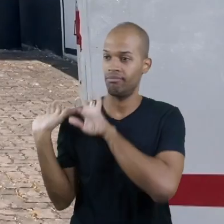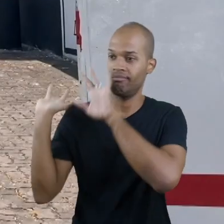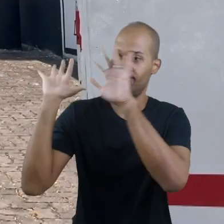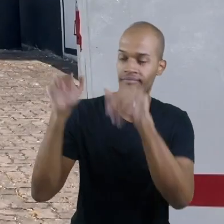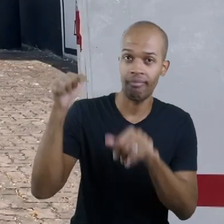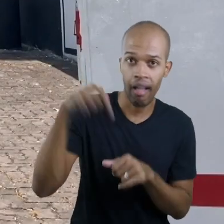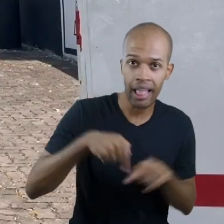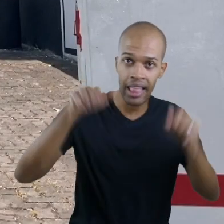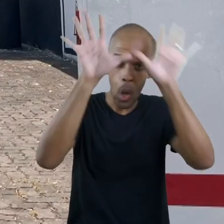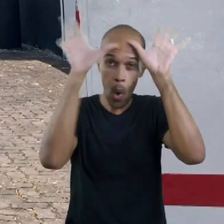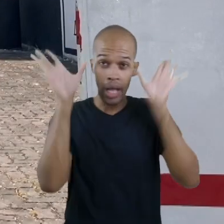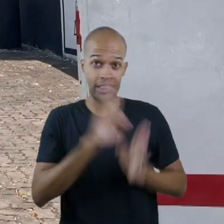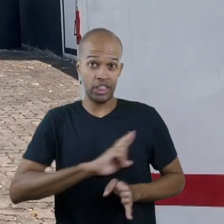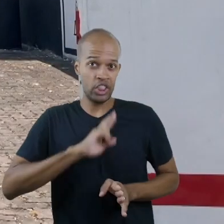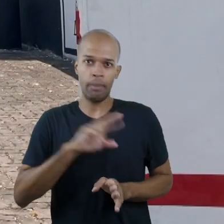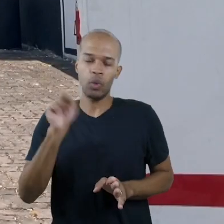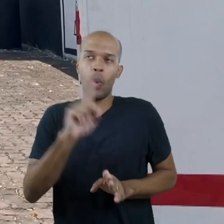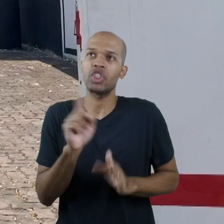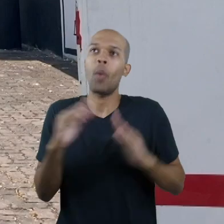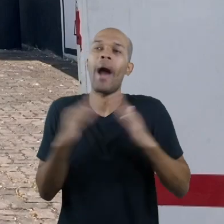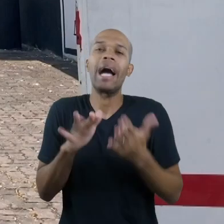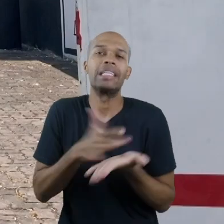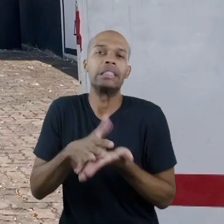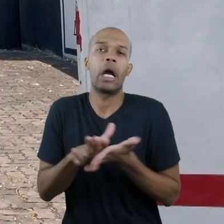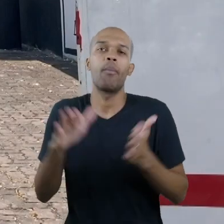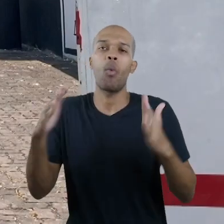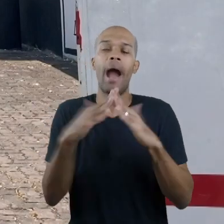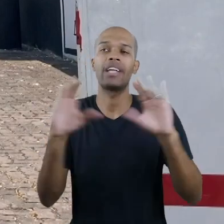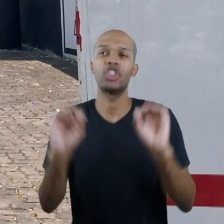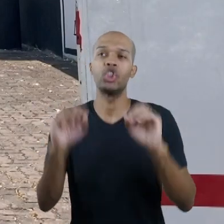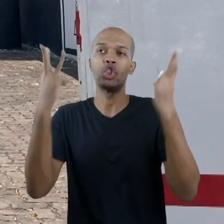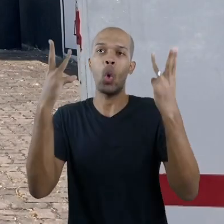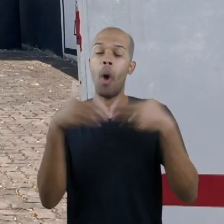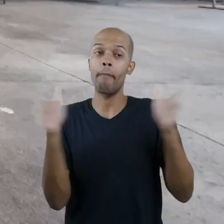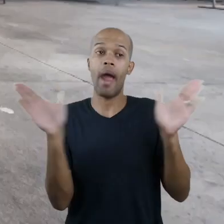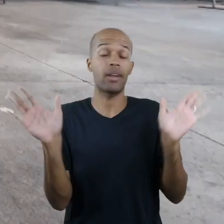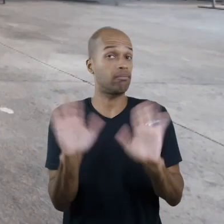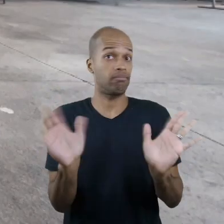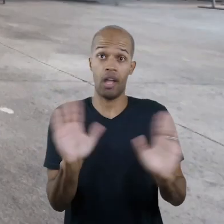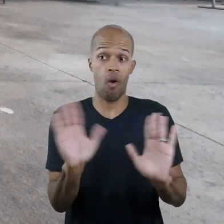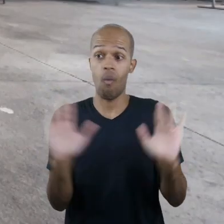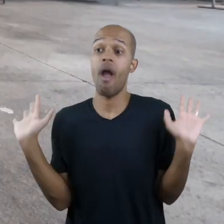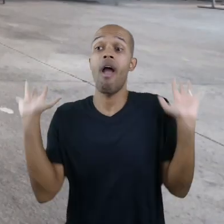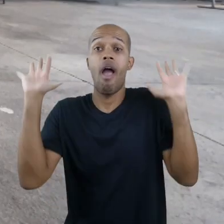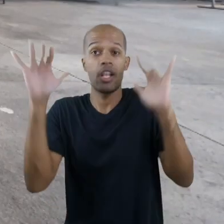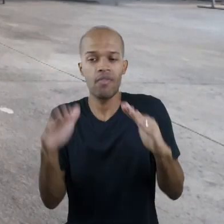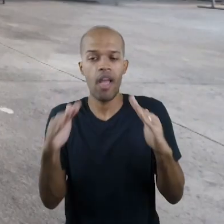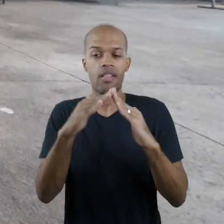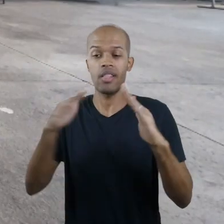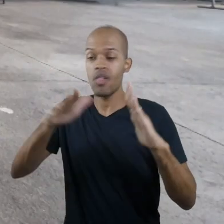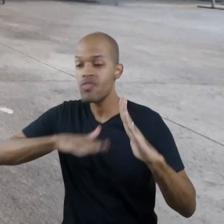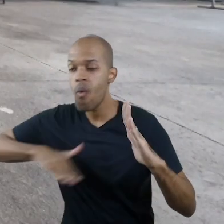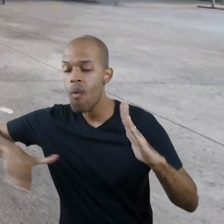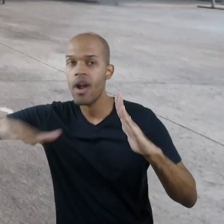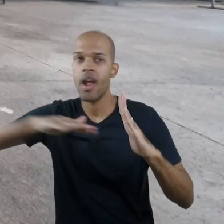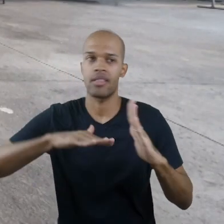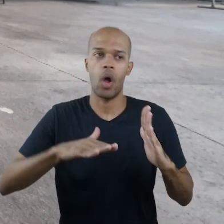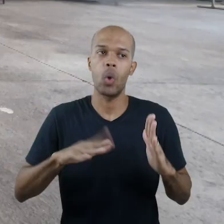Cacique de Ramos, elas não vêm só numa casa de samba, numa casa de show aberta, elas vêm num quintal,